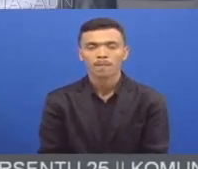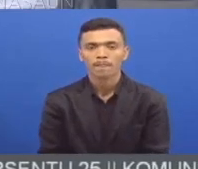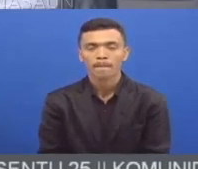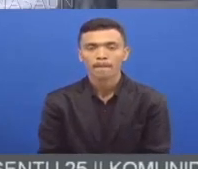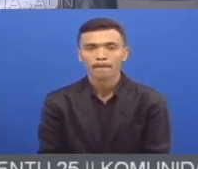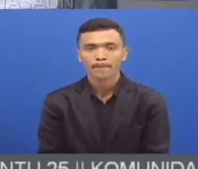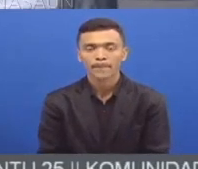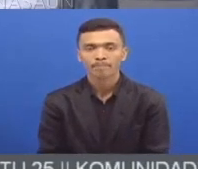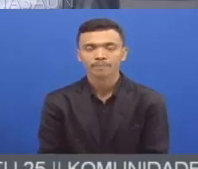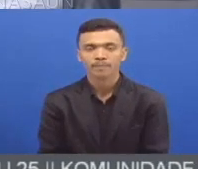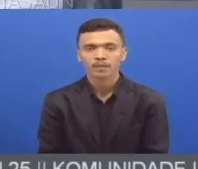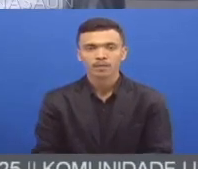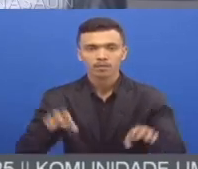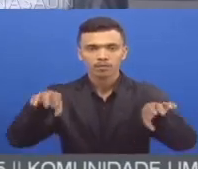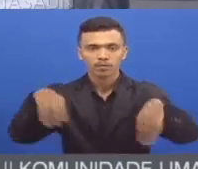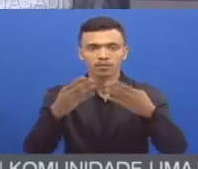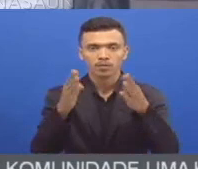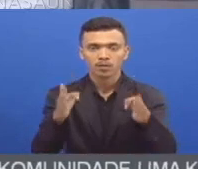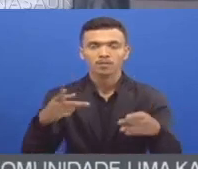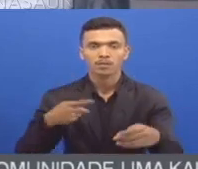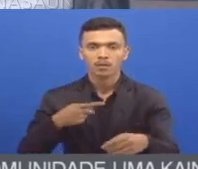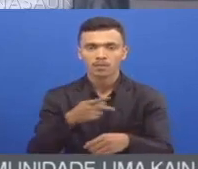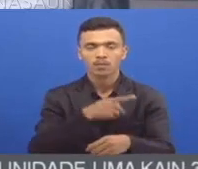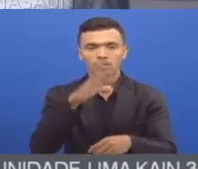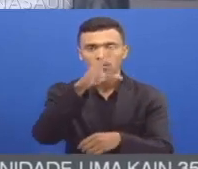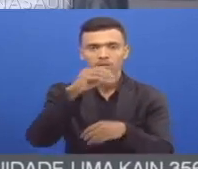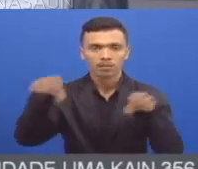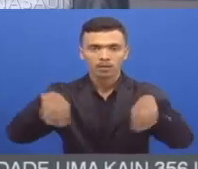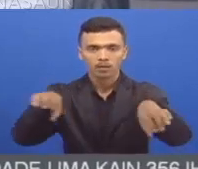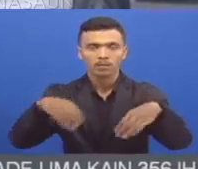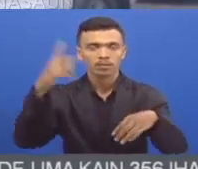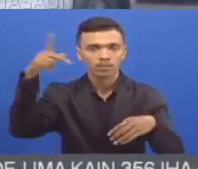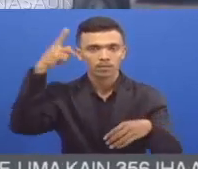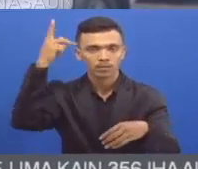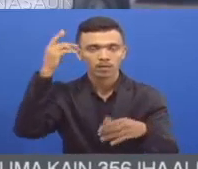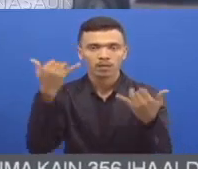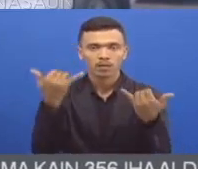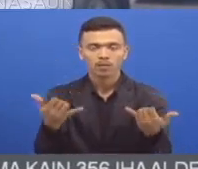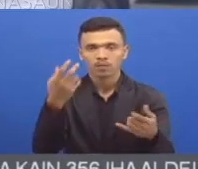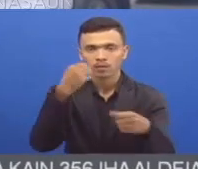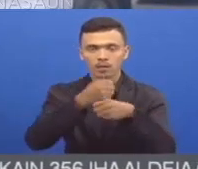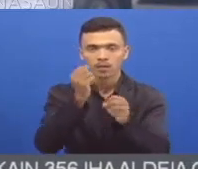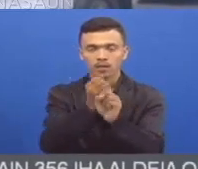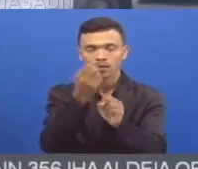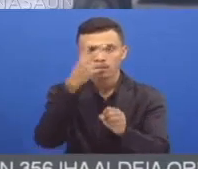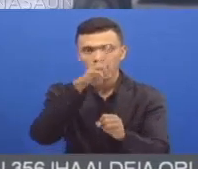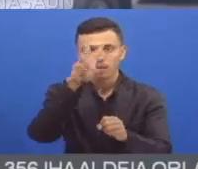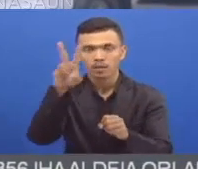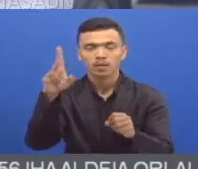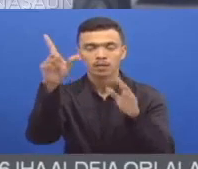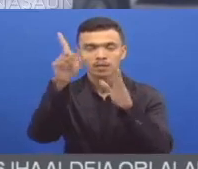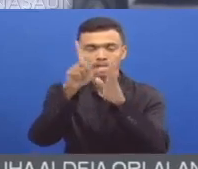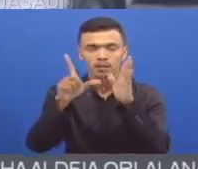tanto técnico sira de Parlamento nian, técnico sira governo nian, mas agora já dago halo a identificação, ba leis sir ne bem